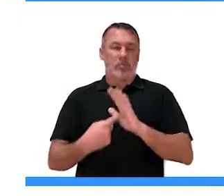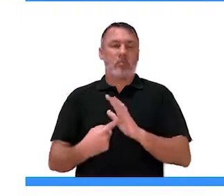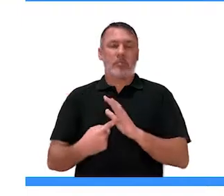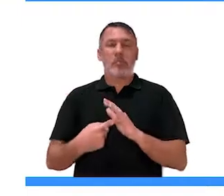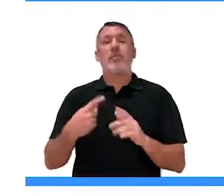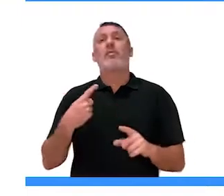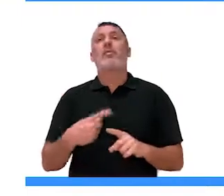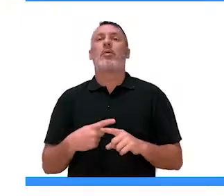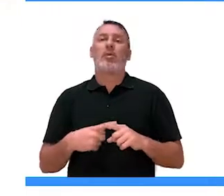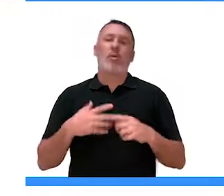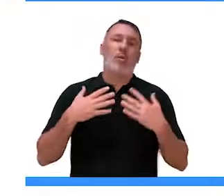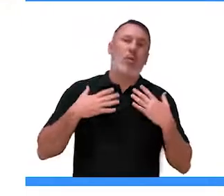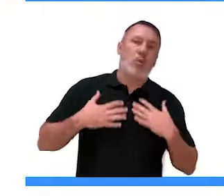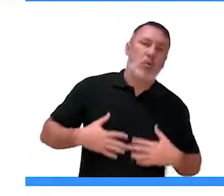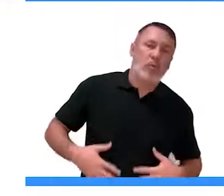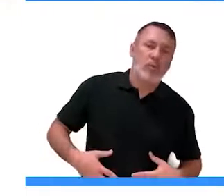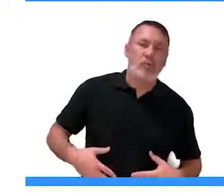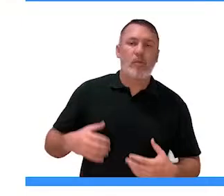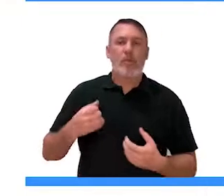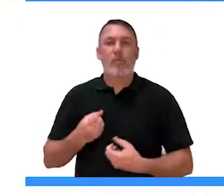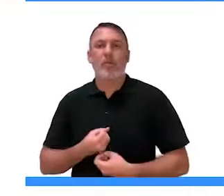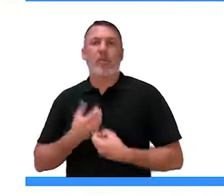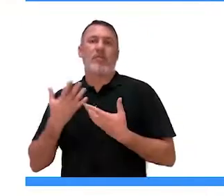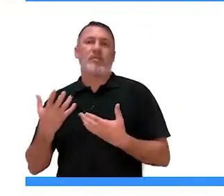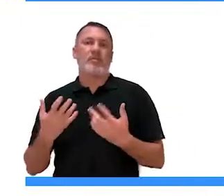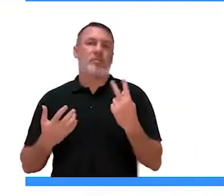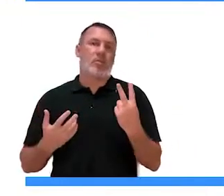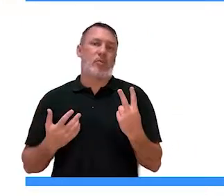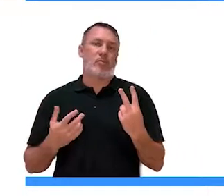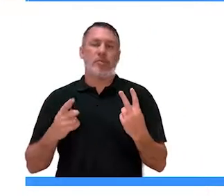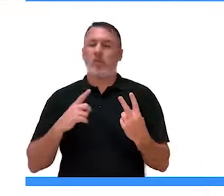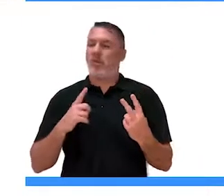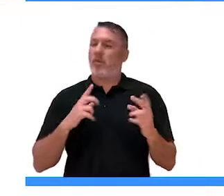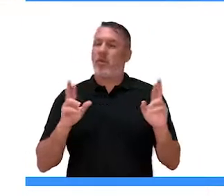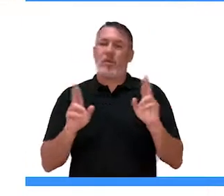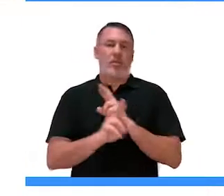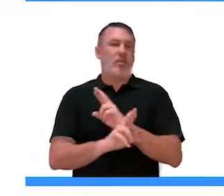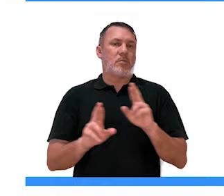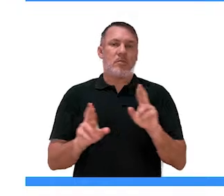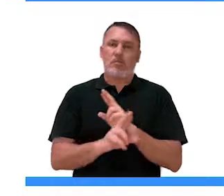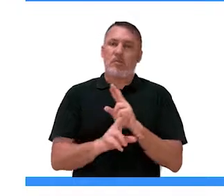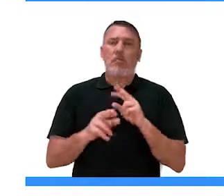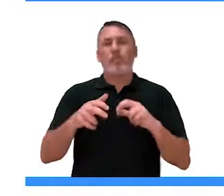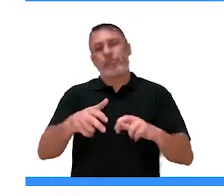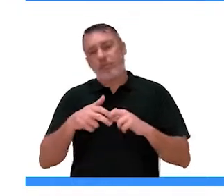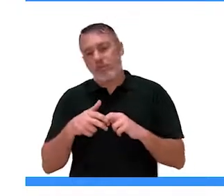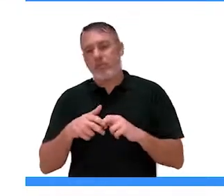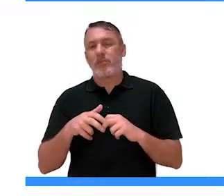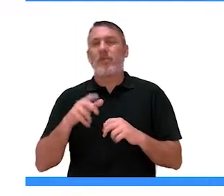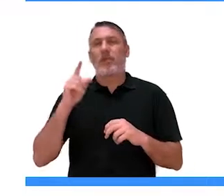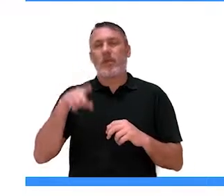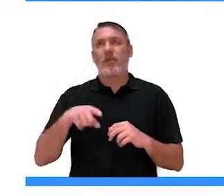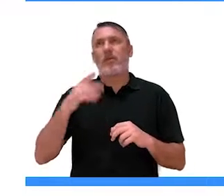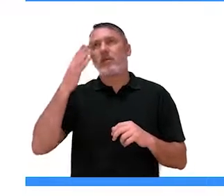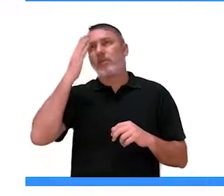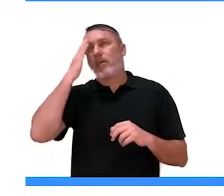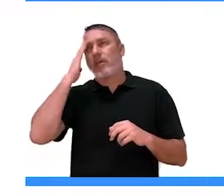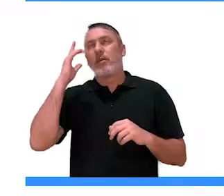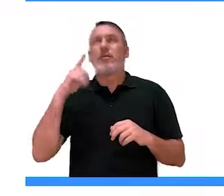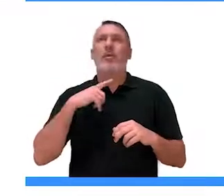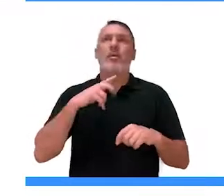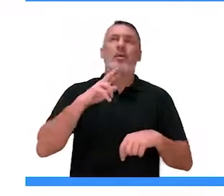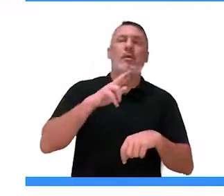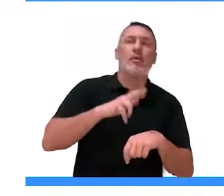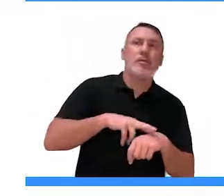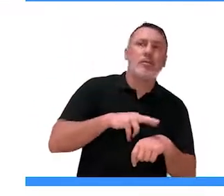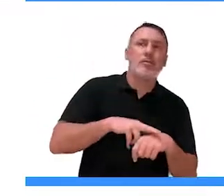ali, corpo e poesia, né, estão ali correlacionados. Então, por isso que a gente tem que ter o